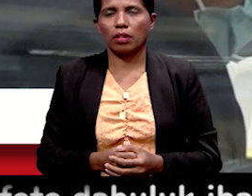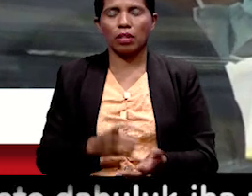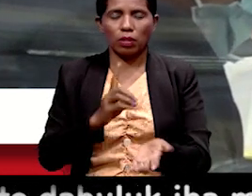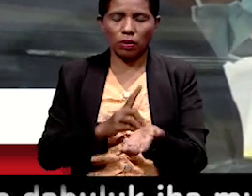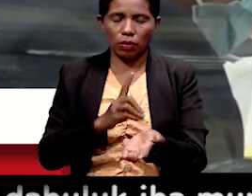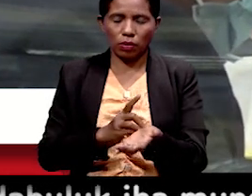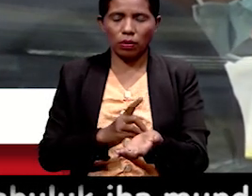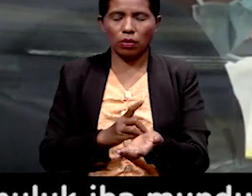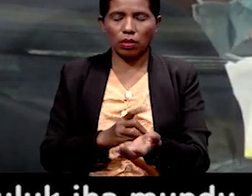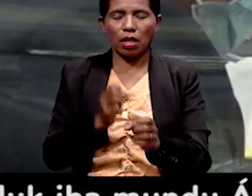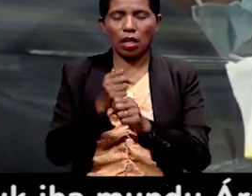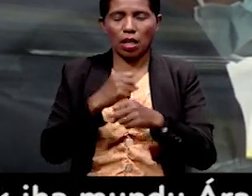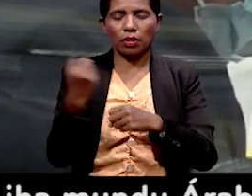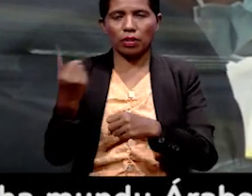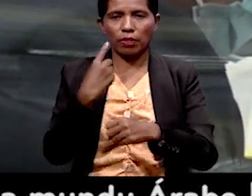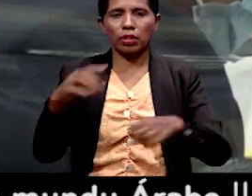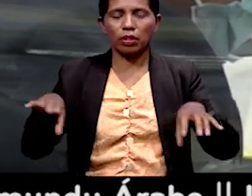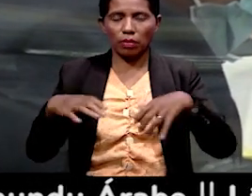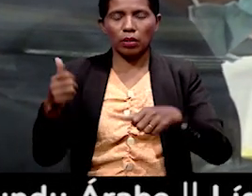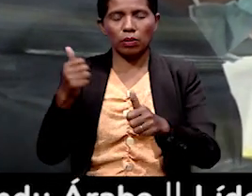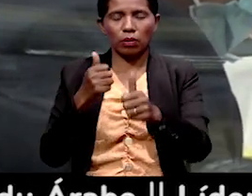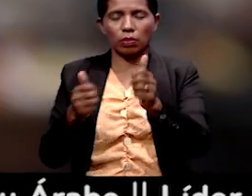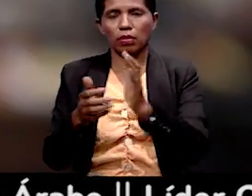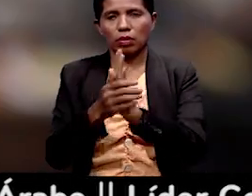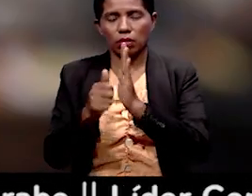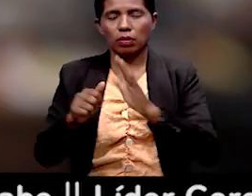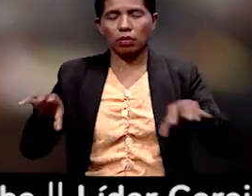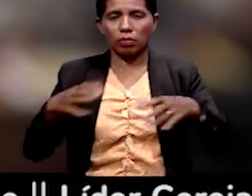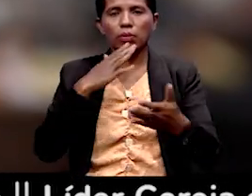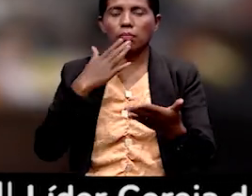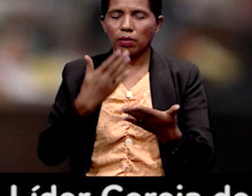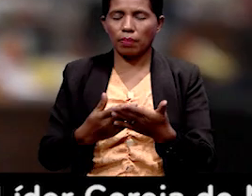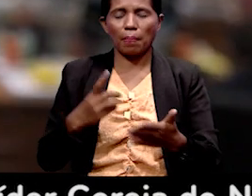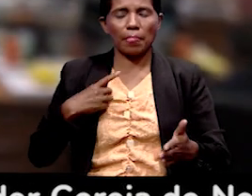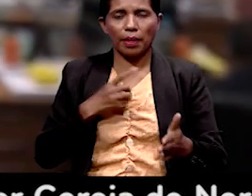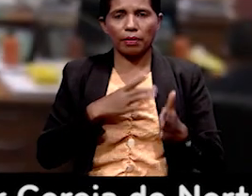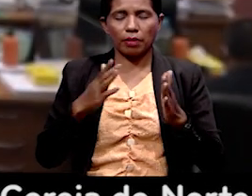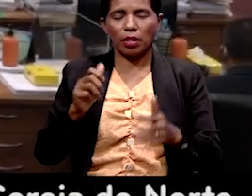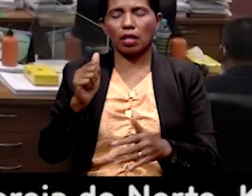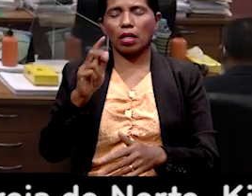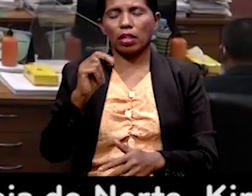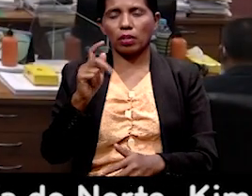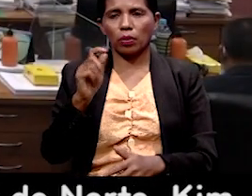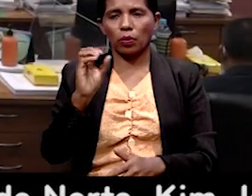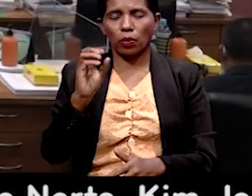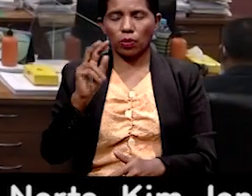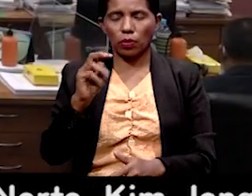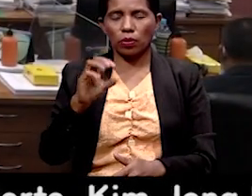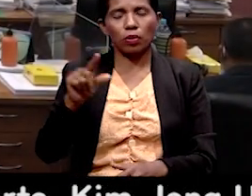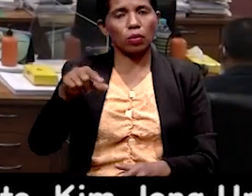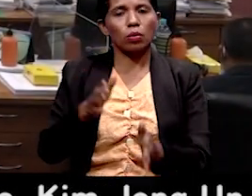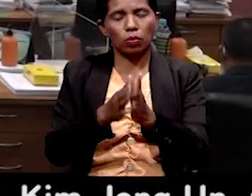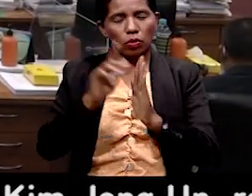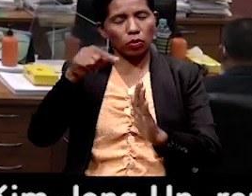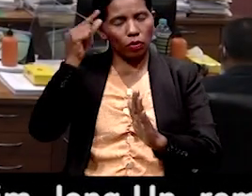sira halana fati mi knar firi mi capacidade no mi profissional. Além de deputado Kunto Antônio Verde Almos exige governo a tua